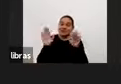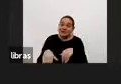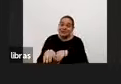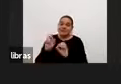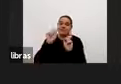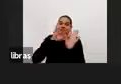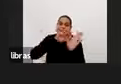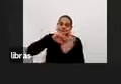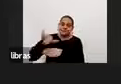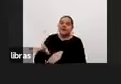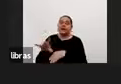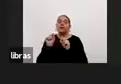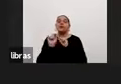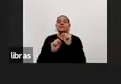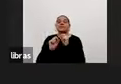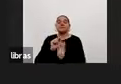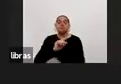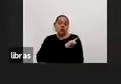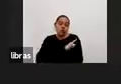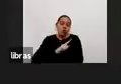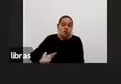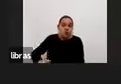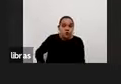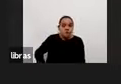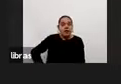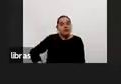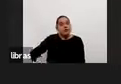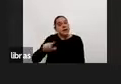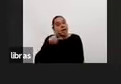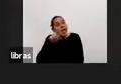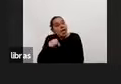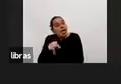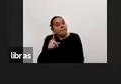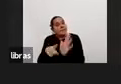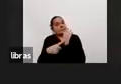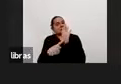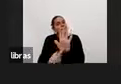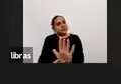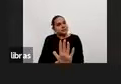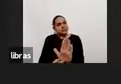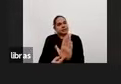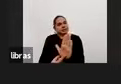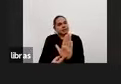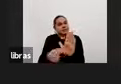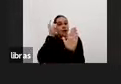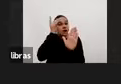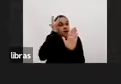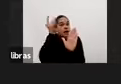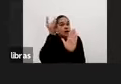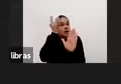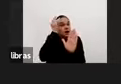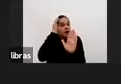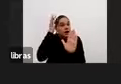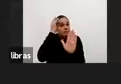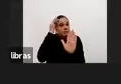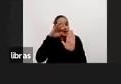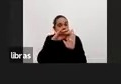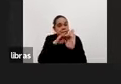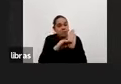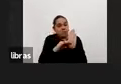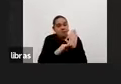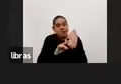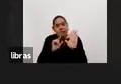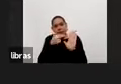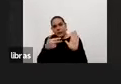o governo deve apresentar, ficou, né, de apresentar amanhã um pacote de medidas, certo?